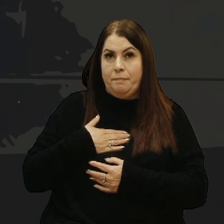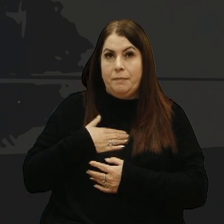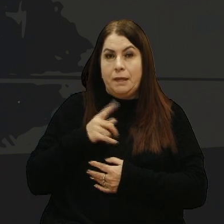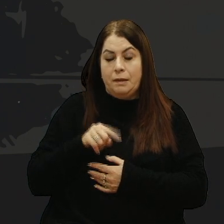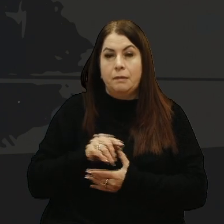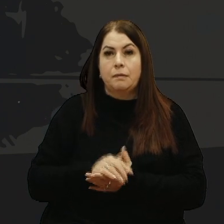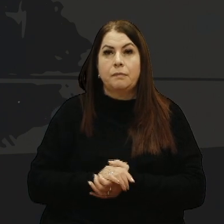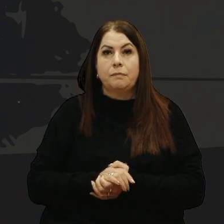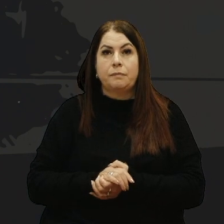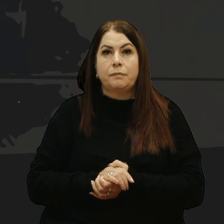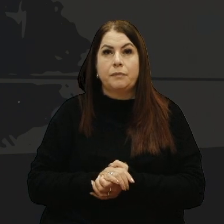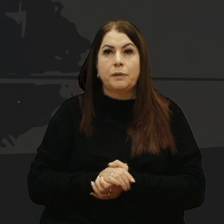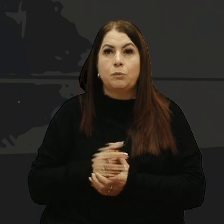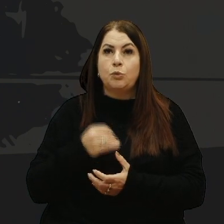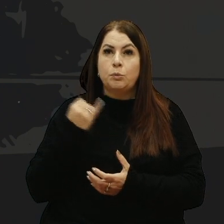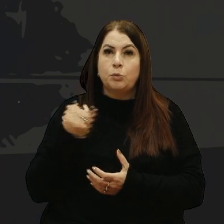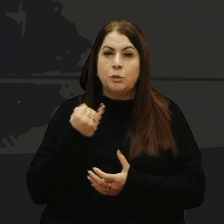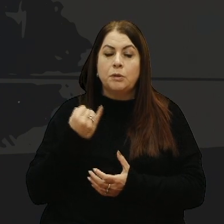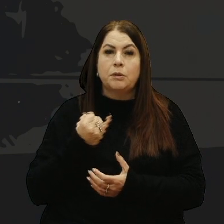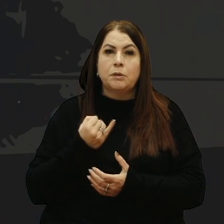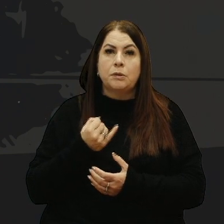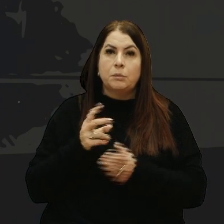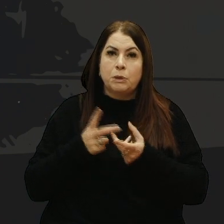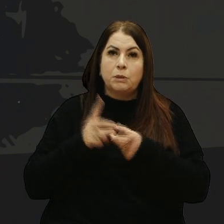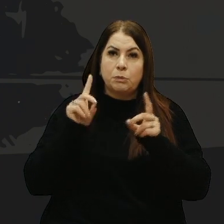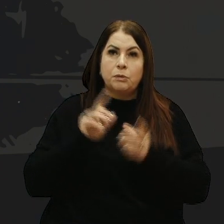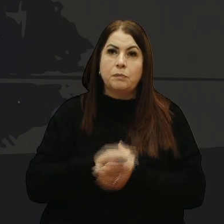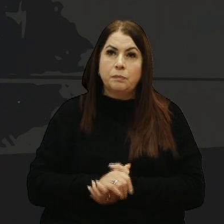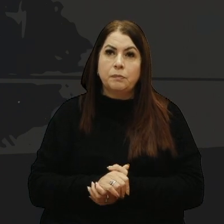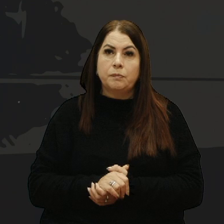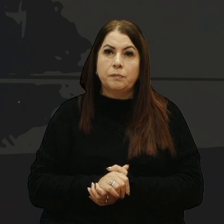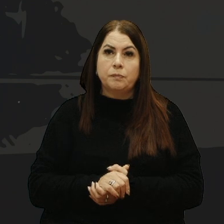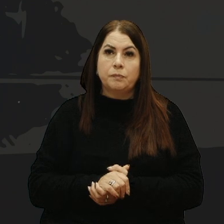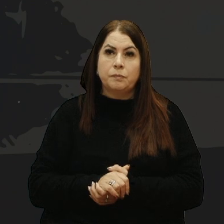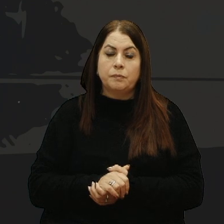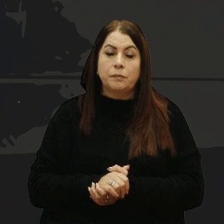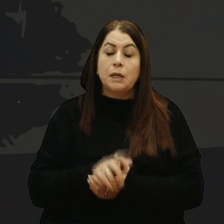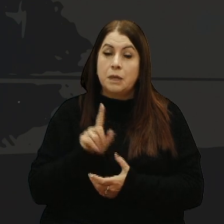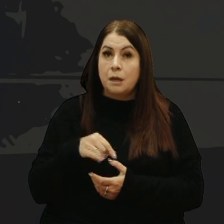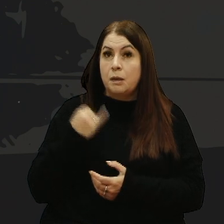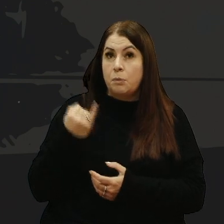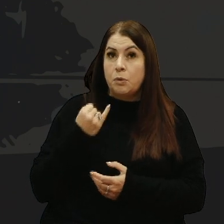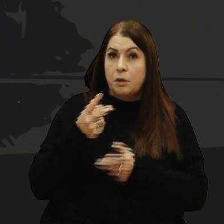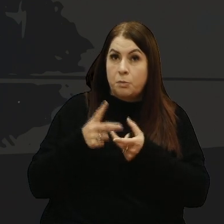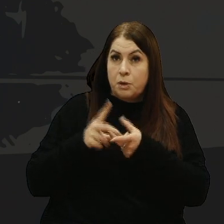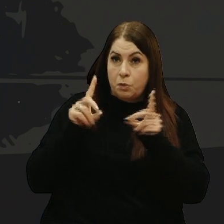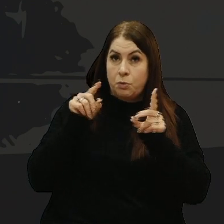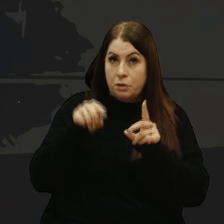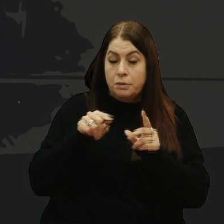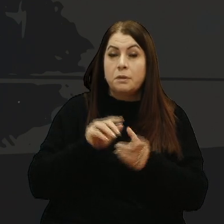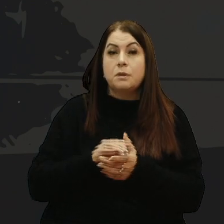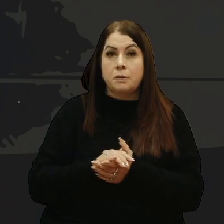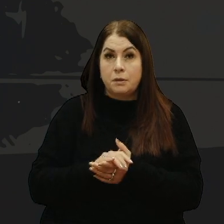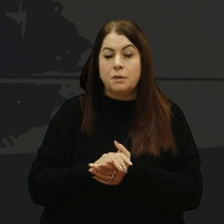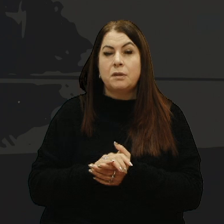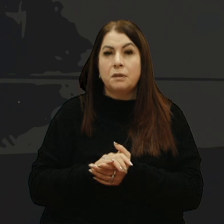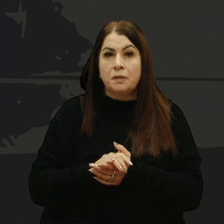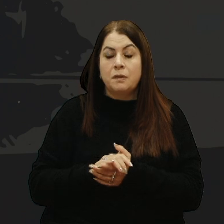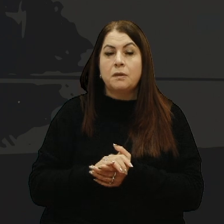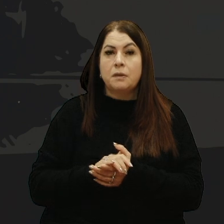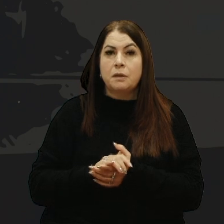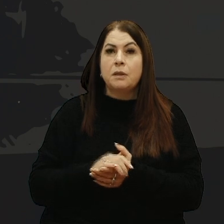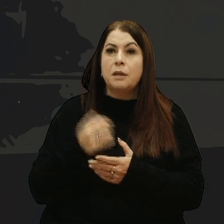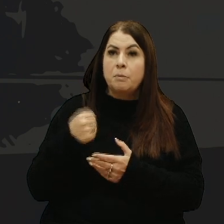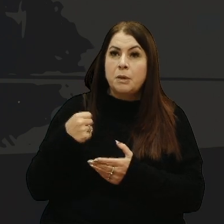ela é muito importante para a democracia. E se ela é importante para a democracia, a